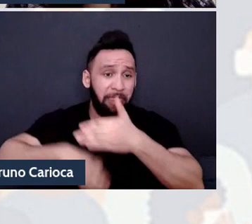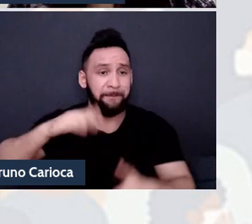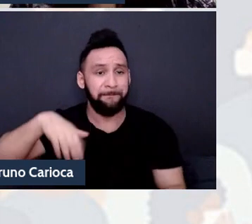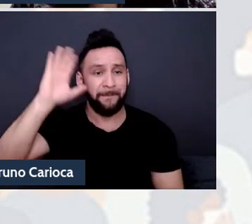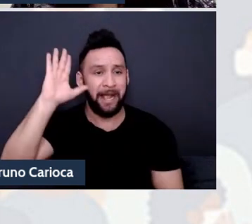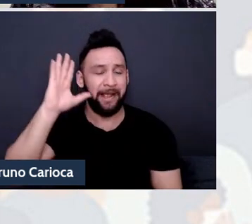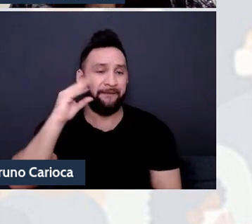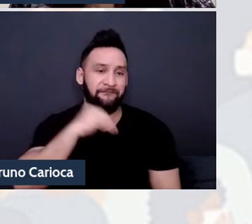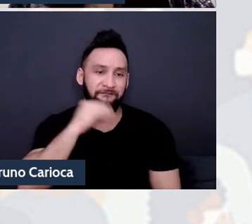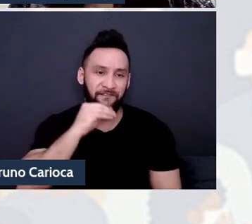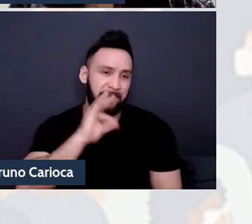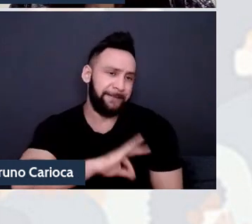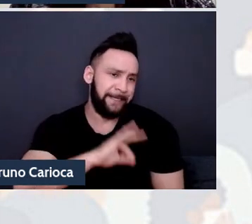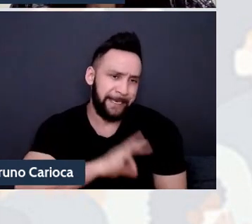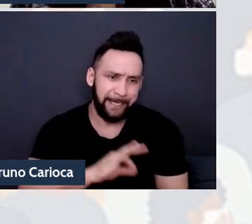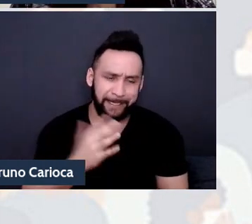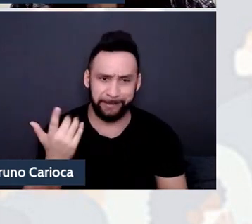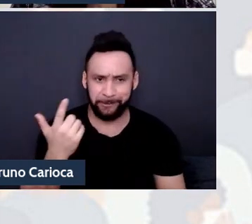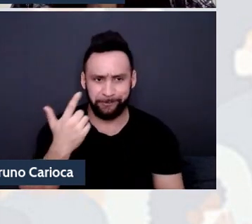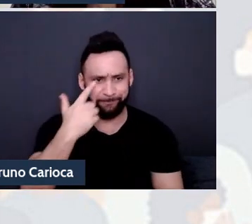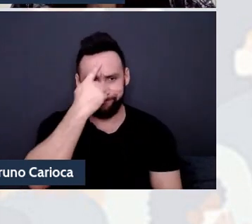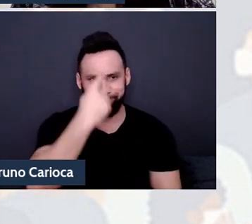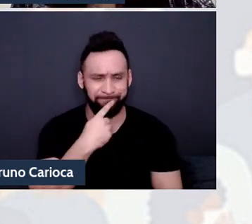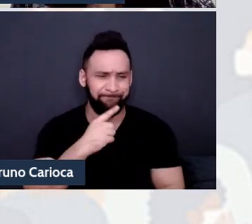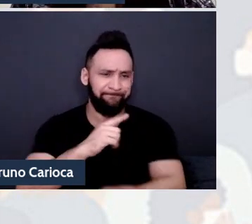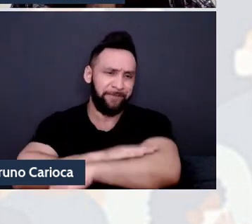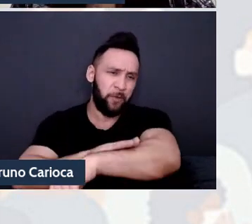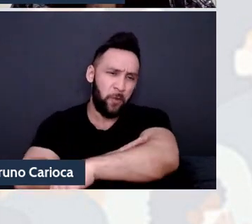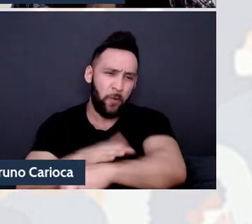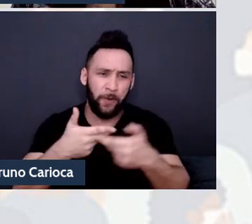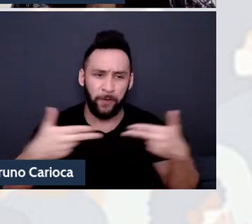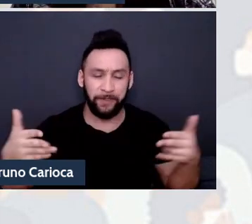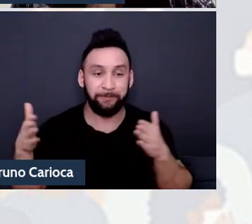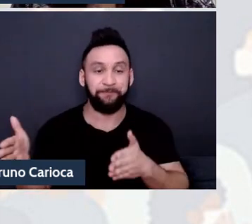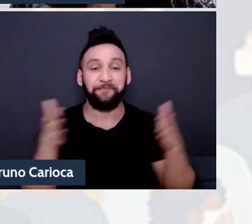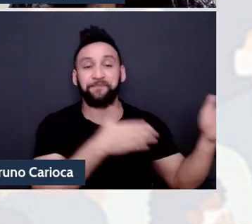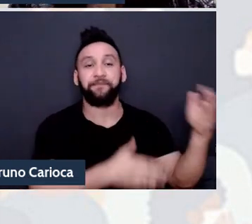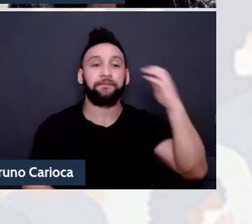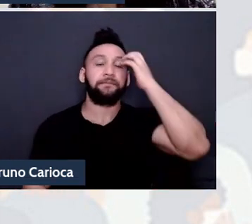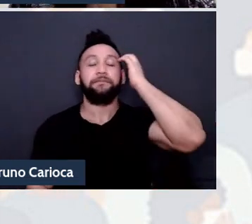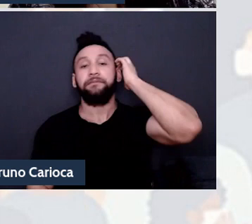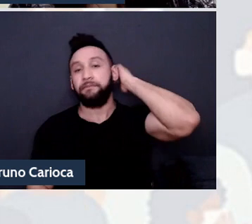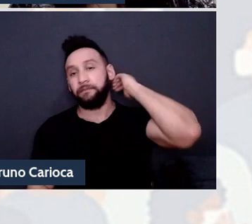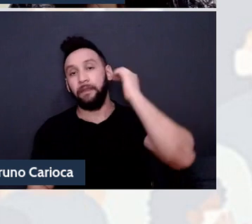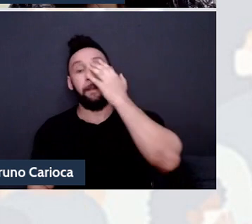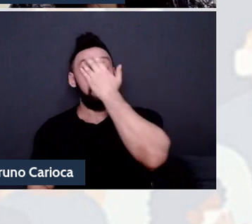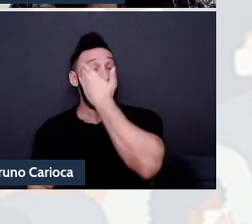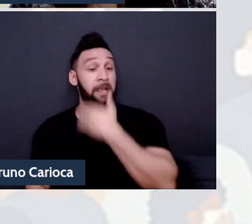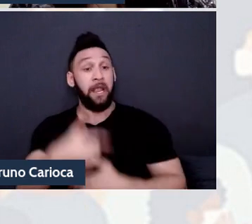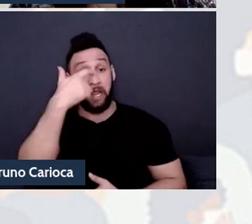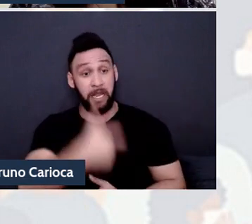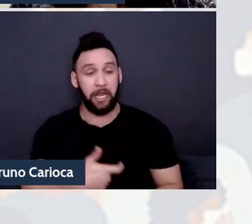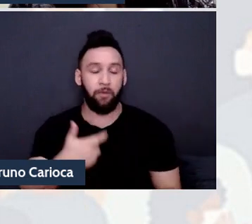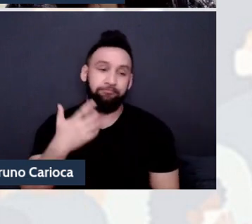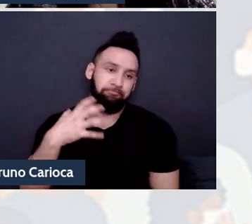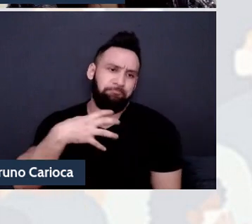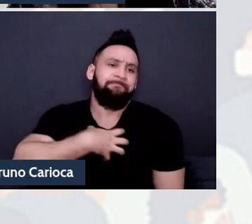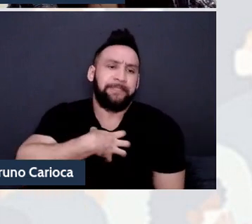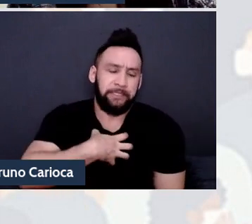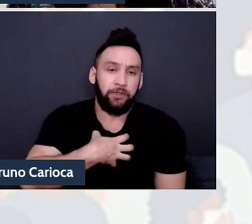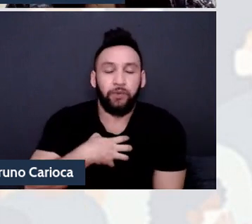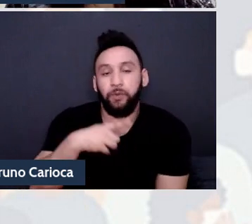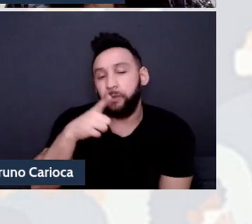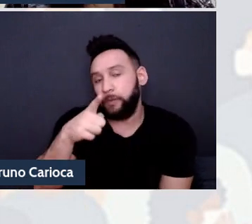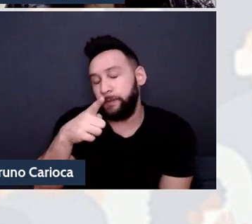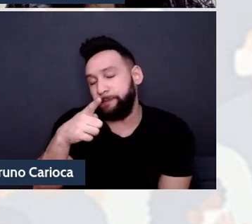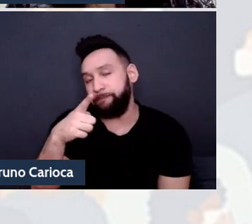concluo pensando em resistências possíveis e desejáveis, né. Então, acho que a gente tem que lutar,